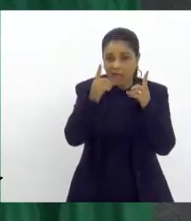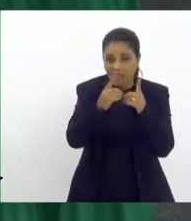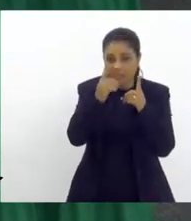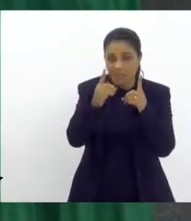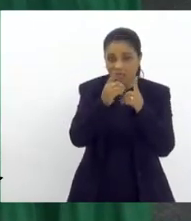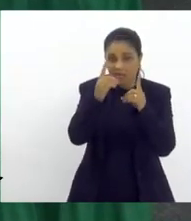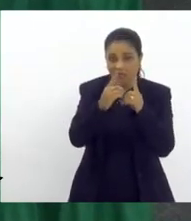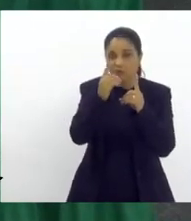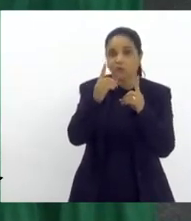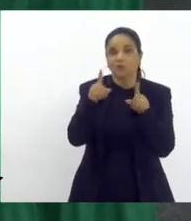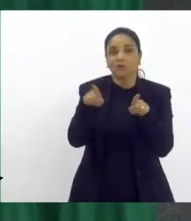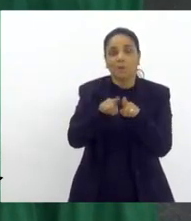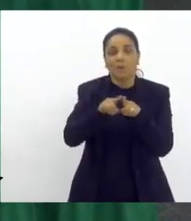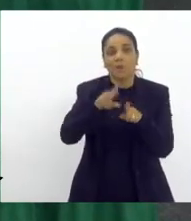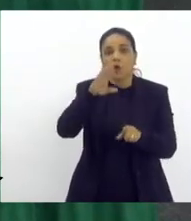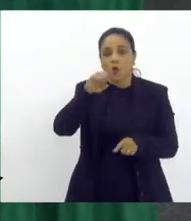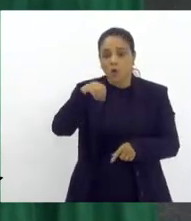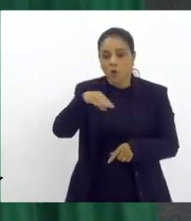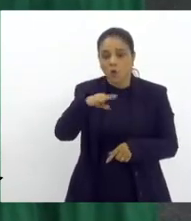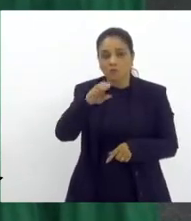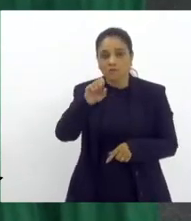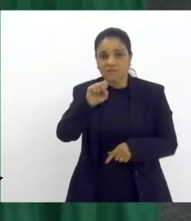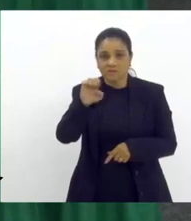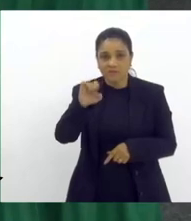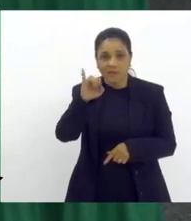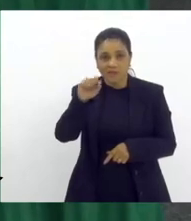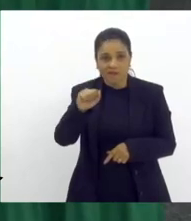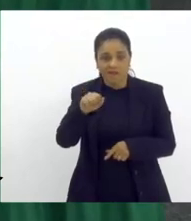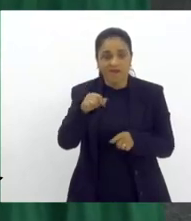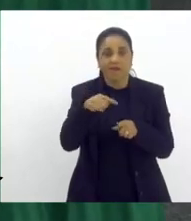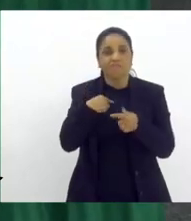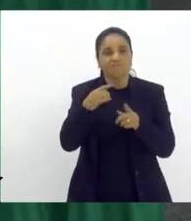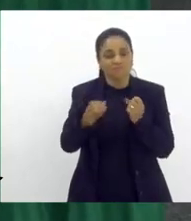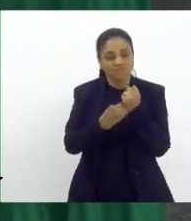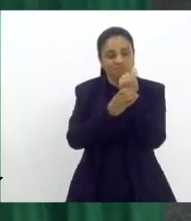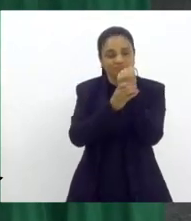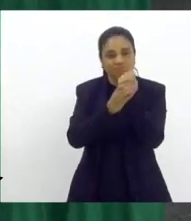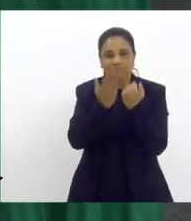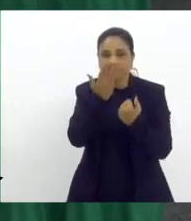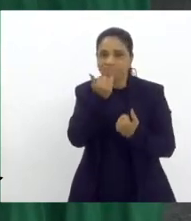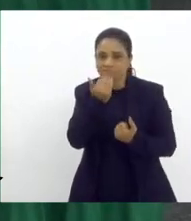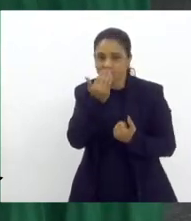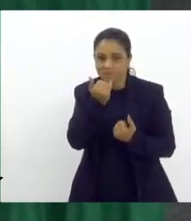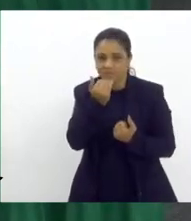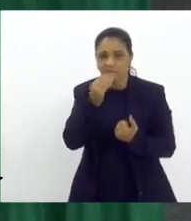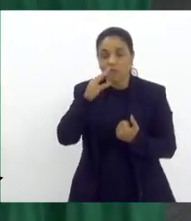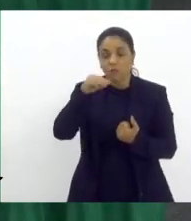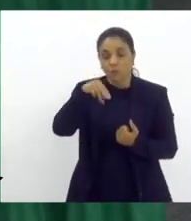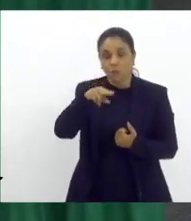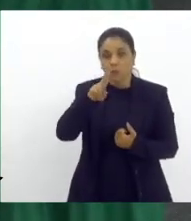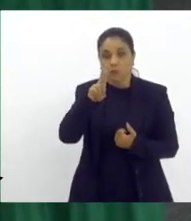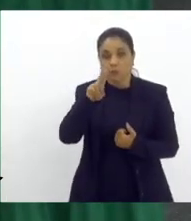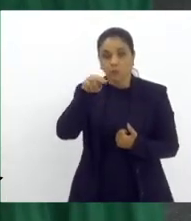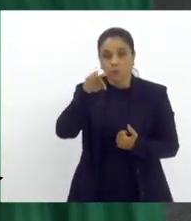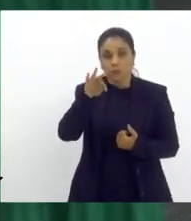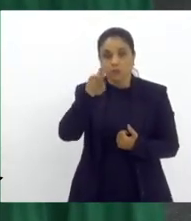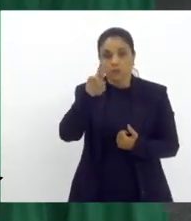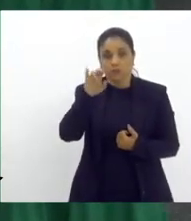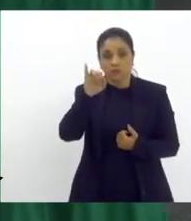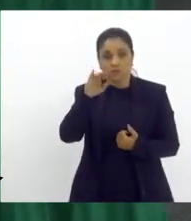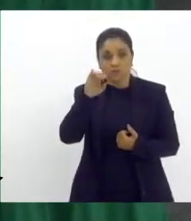o Conselho Nacional de segurança alimentar e nutricional que tava destruído e